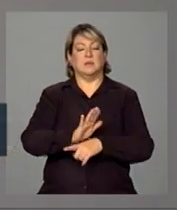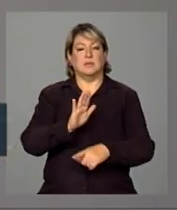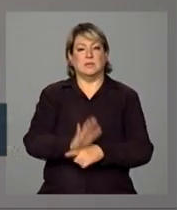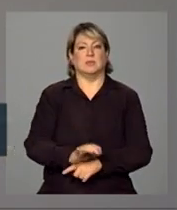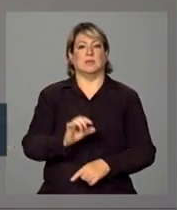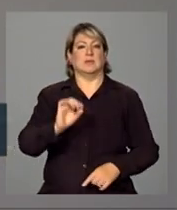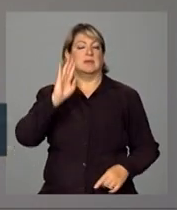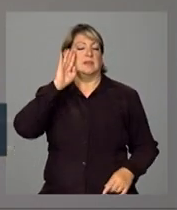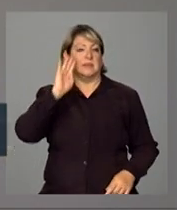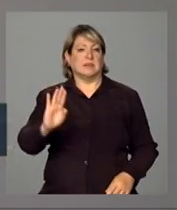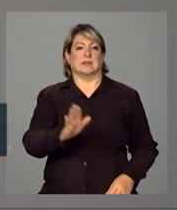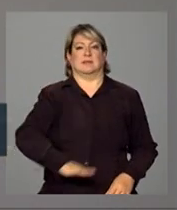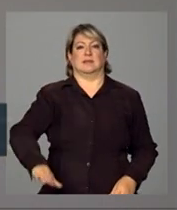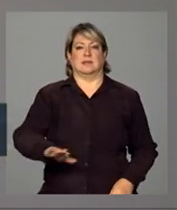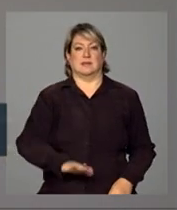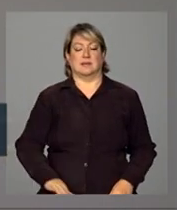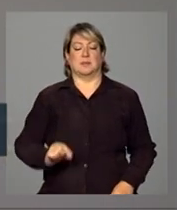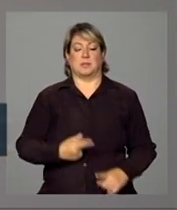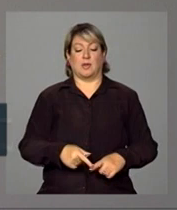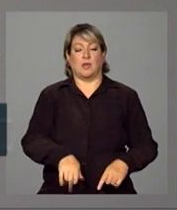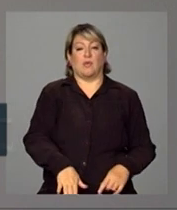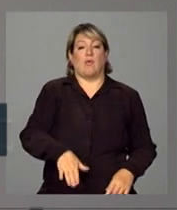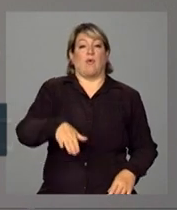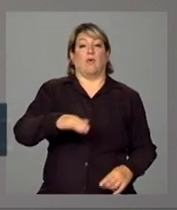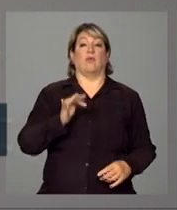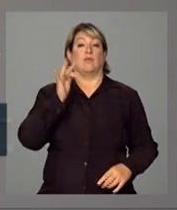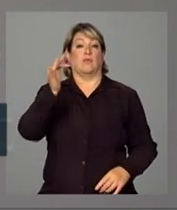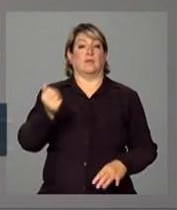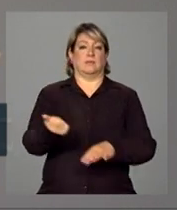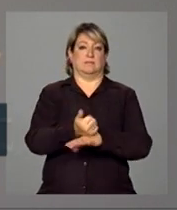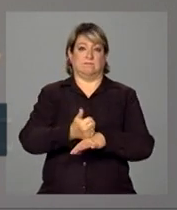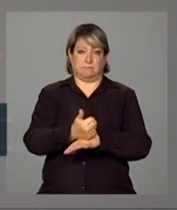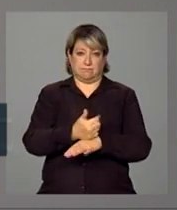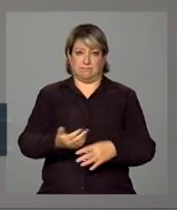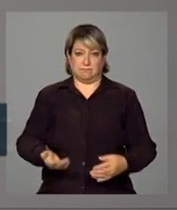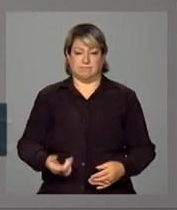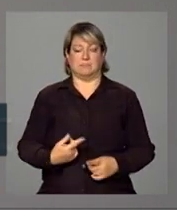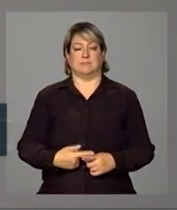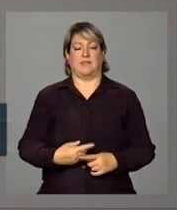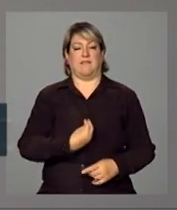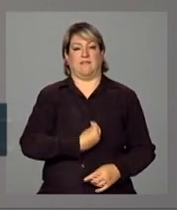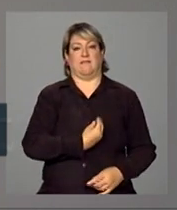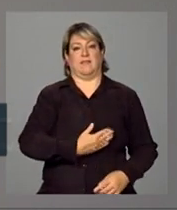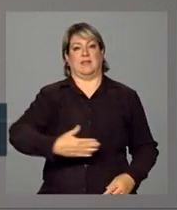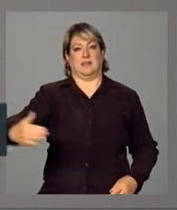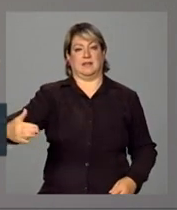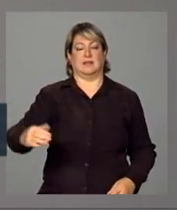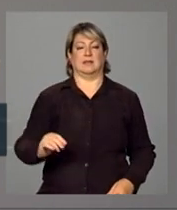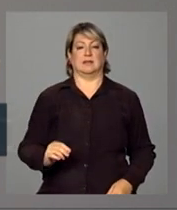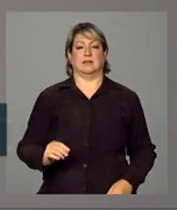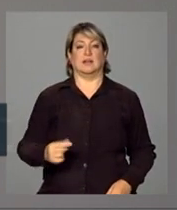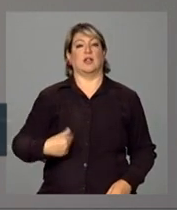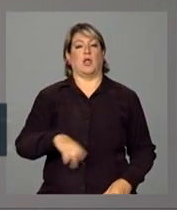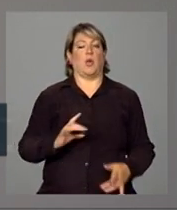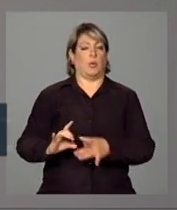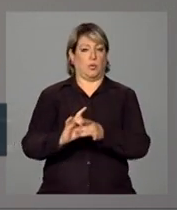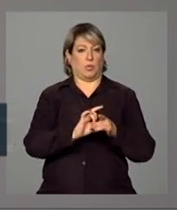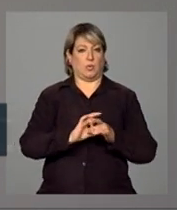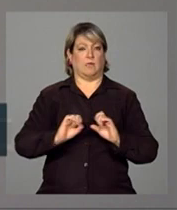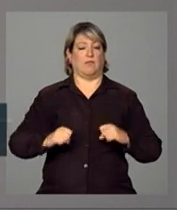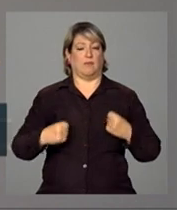desenvolvimento pleno do ser humano e que o afetará por toda uma vida. Também unimos esforços, e por isso